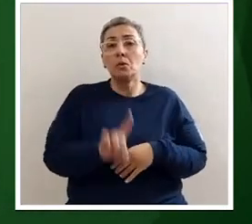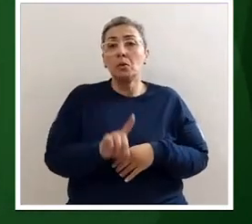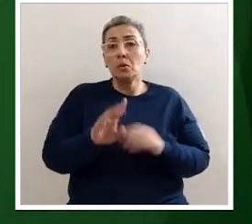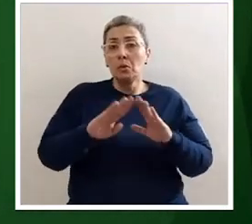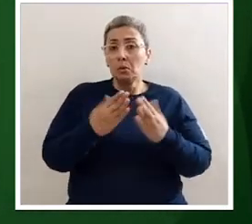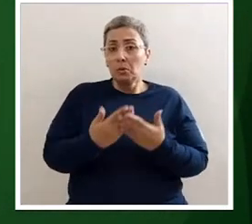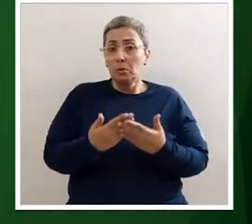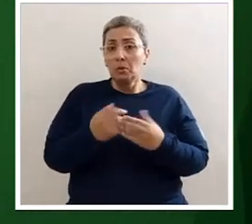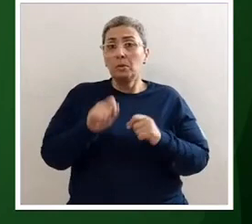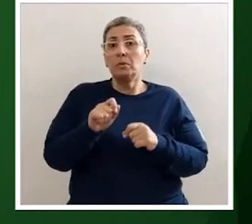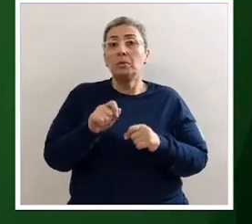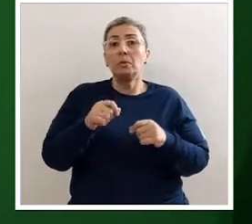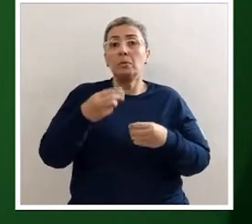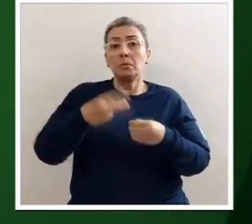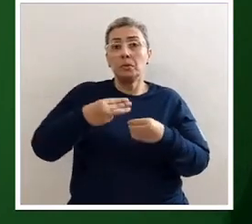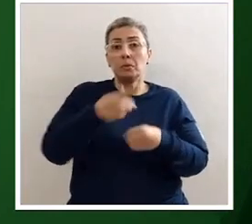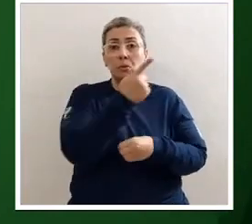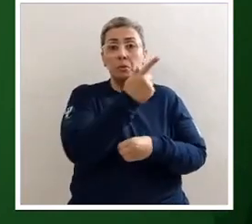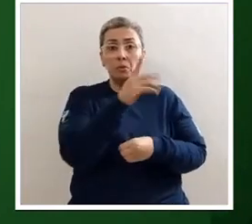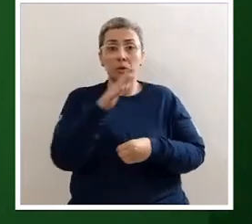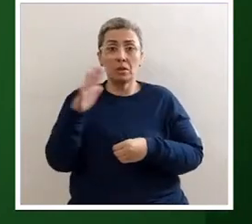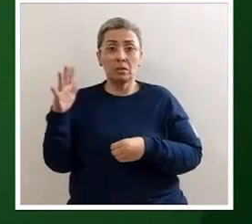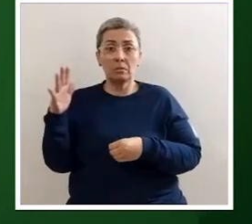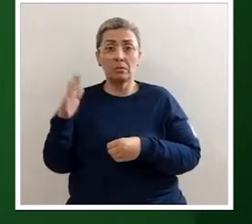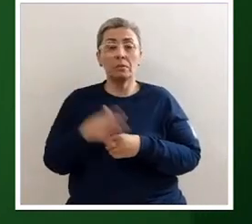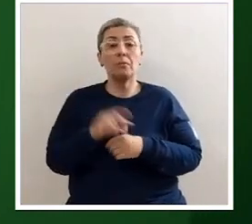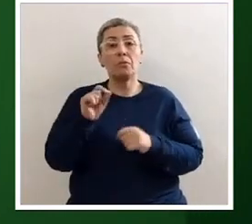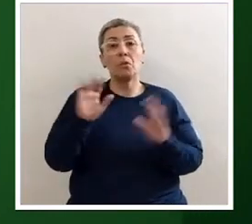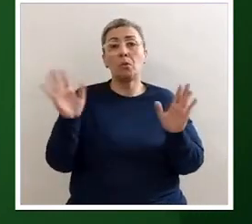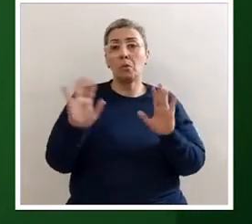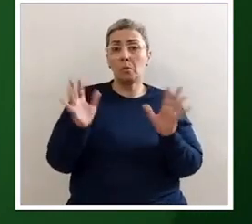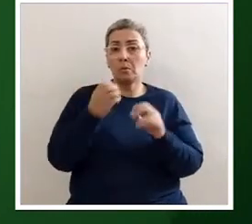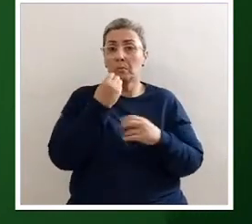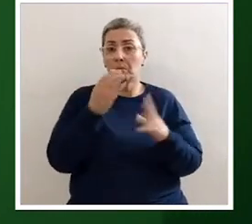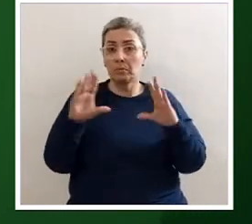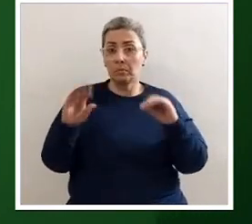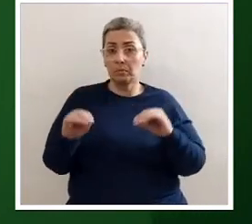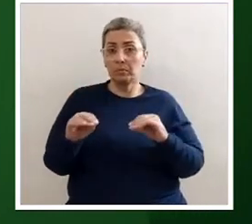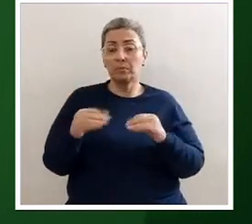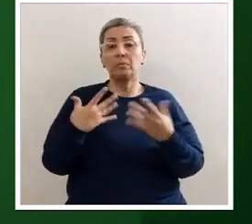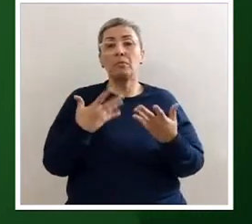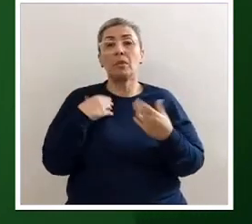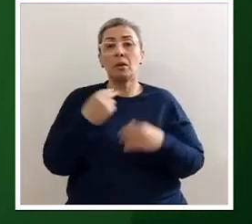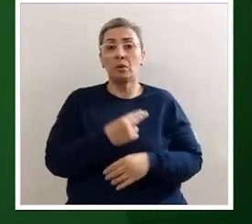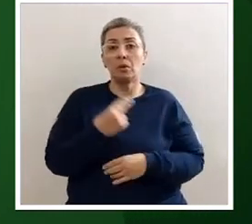da Escola do município de Guararema por favor Olá boa noite